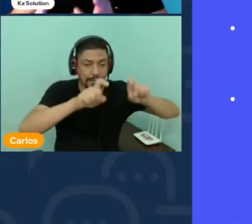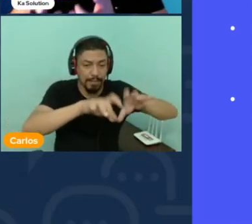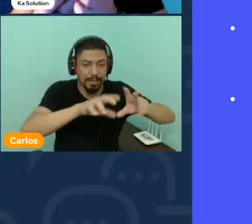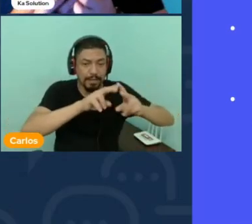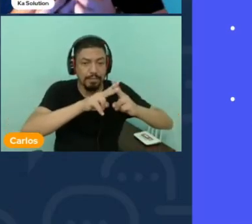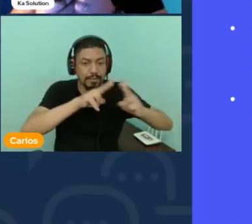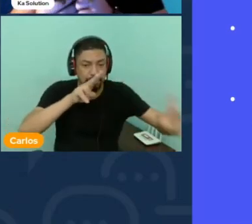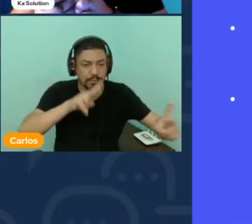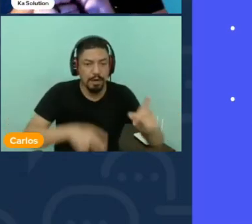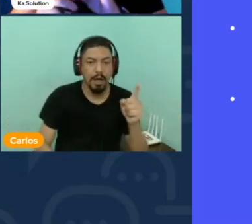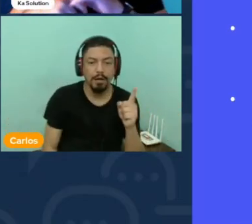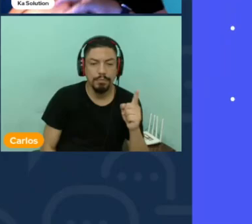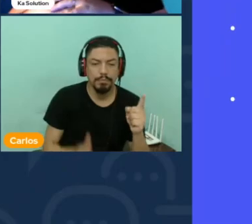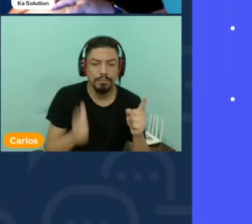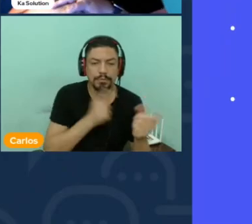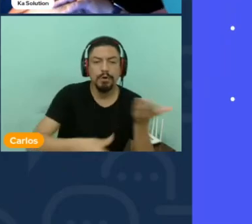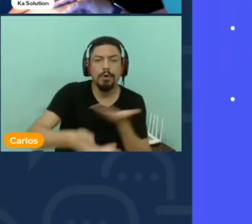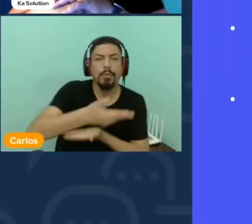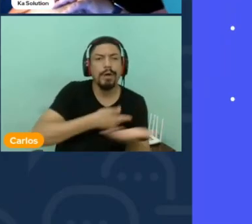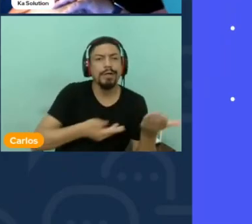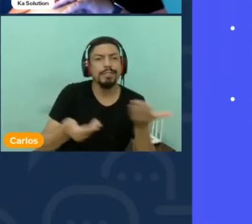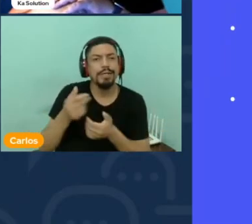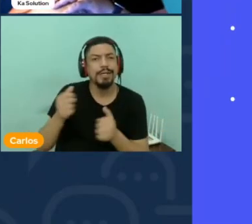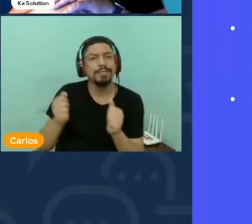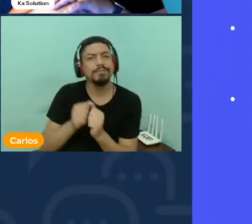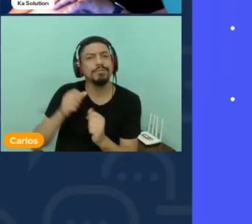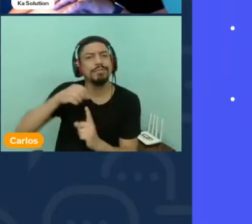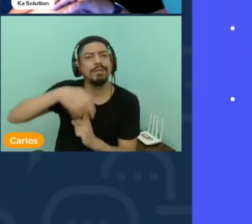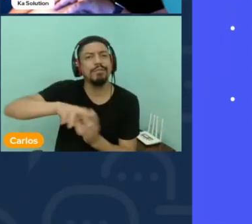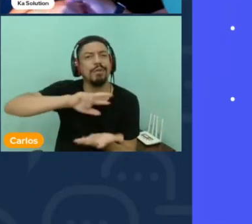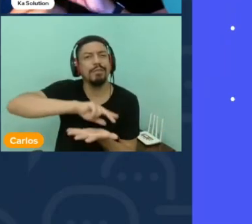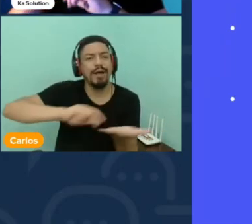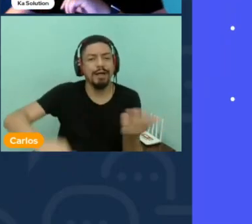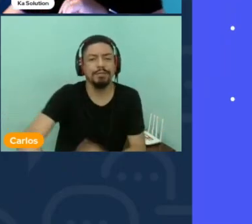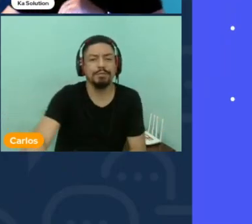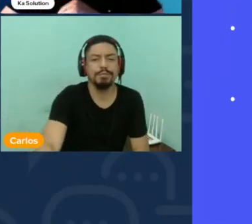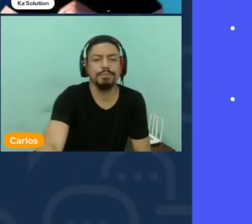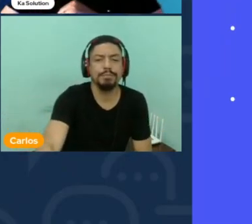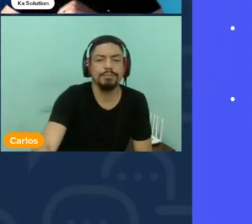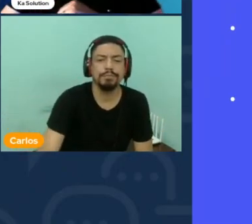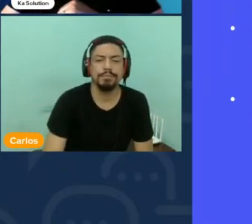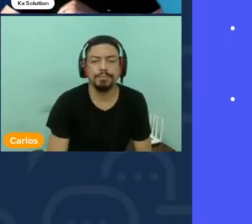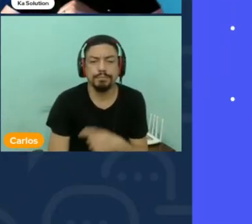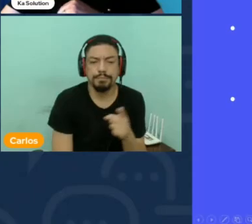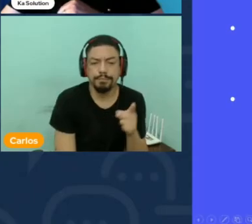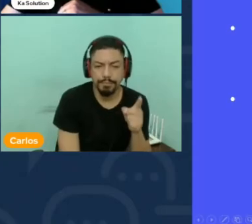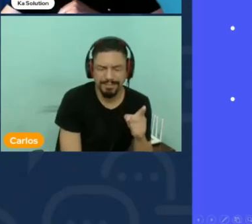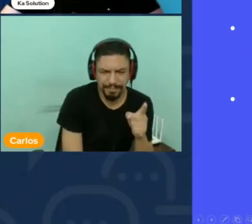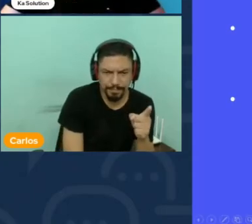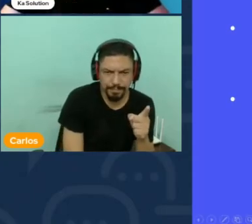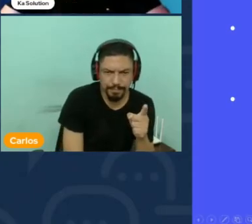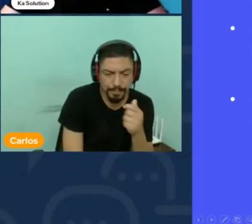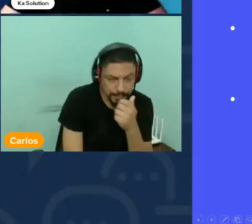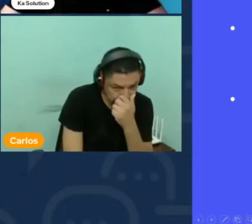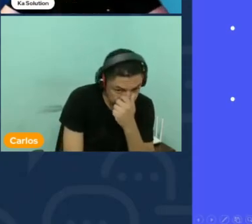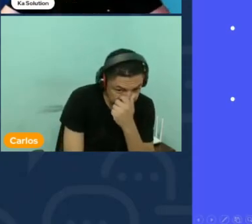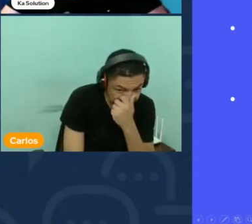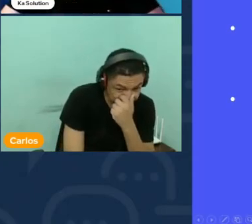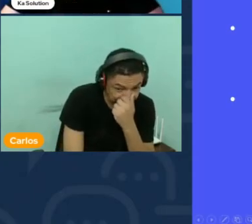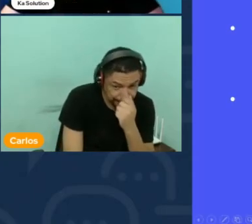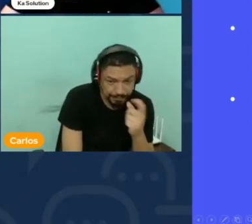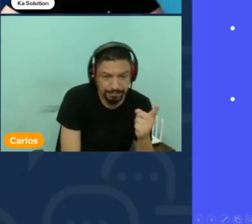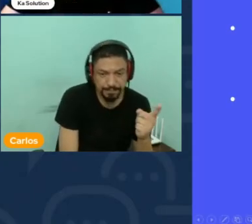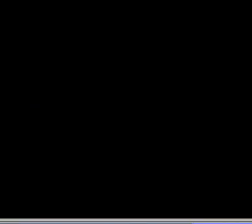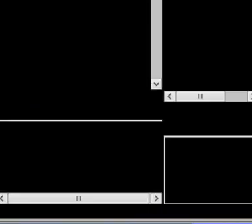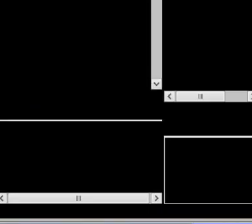ser compartilhados com os meus servidores. Então agora, mesmo que eu tenha lá 3,